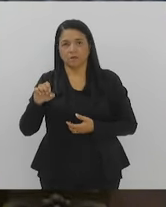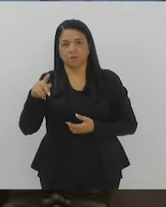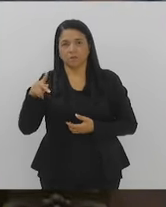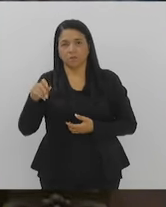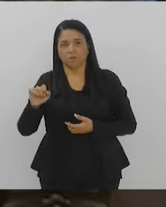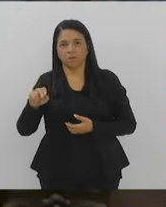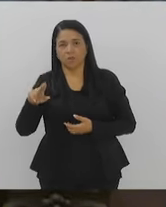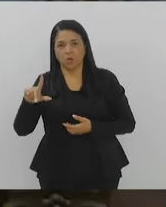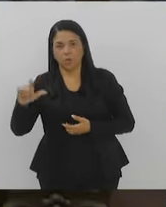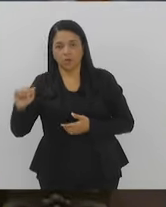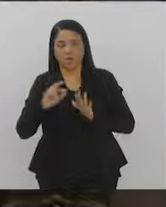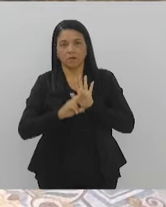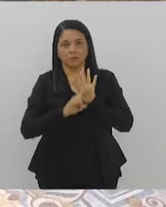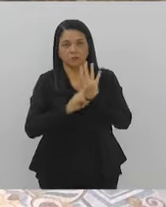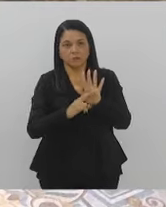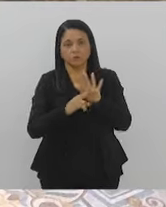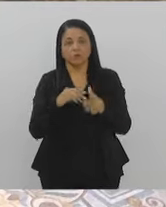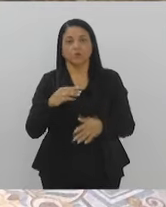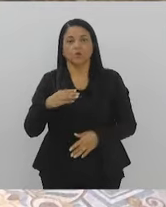Abner.